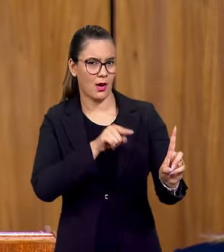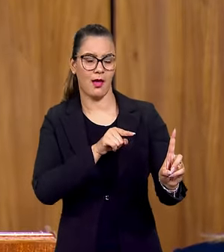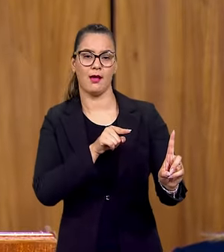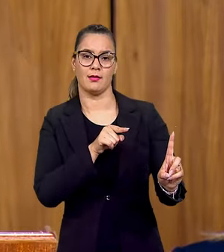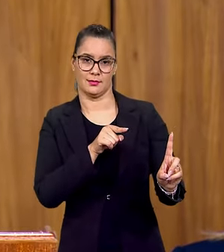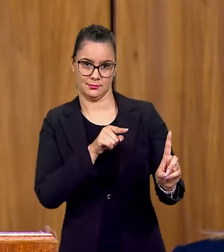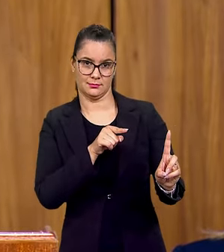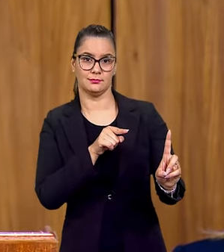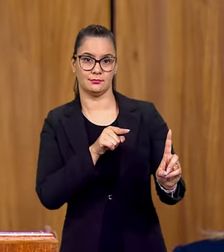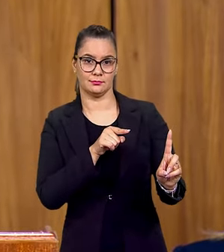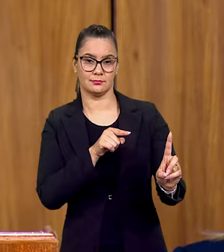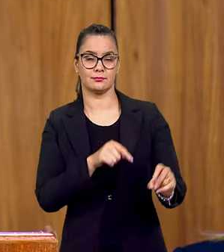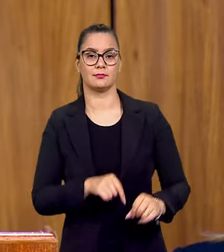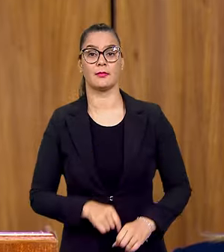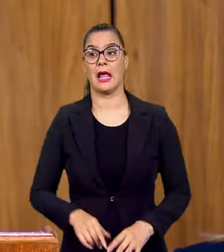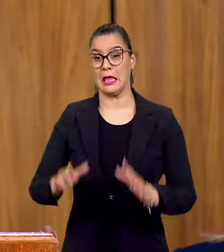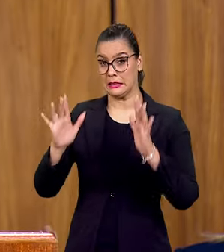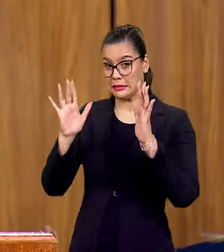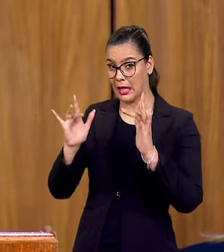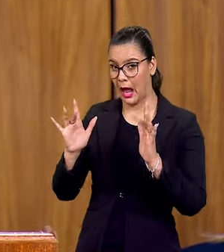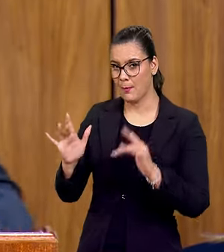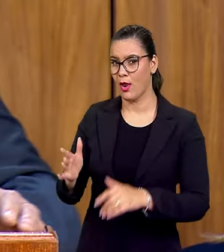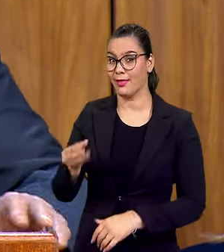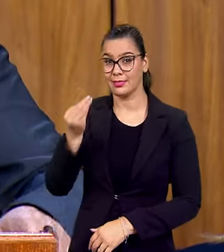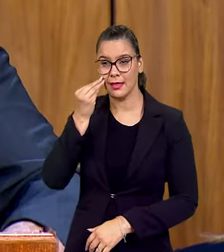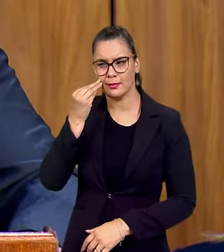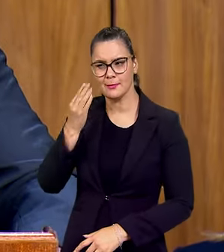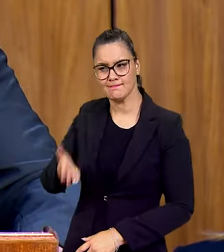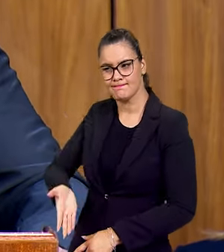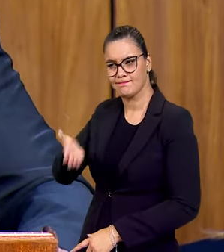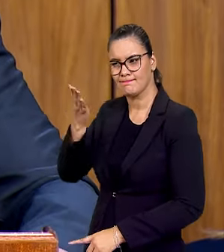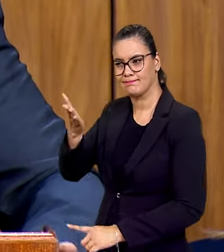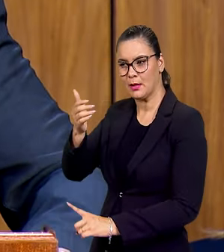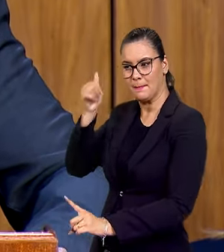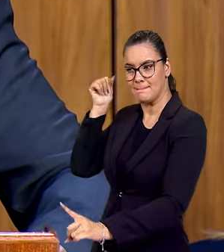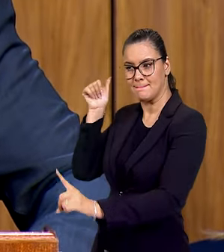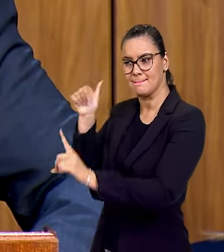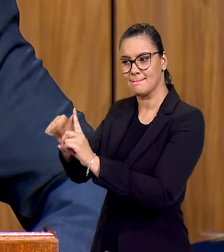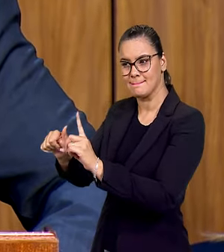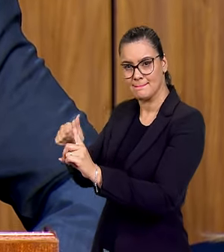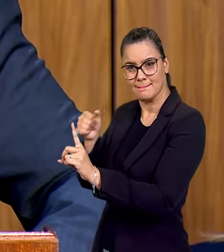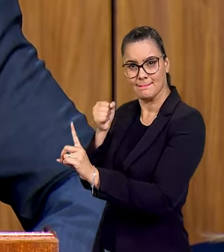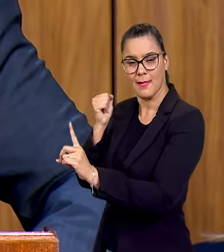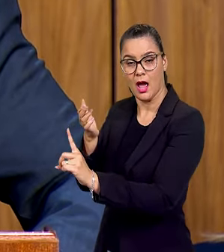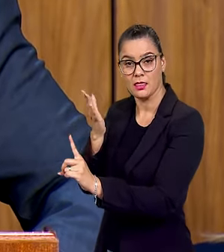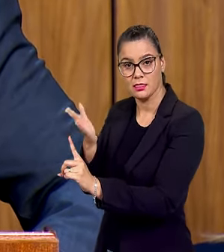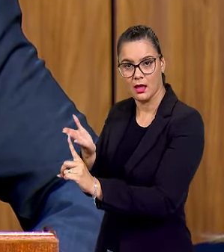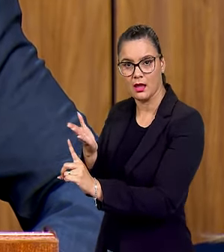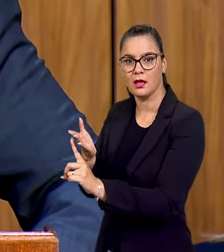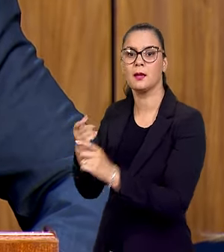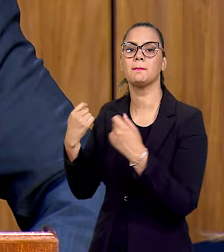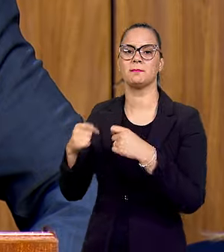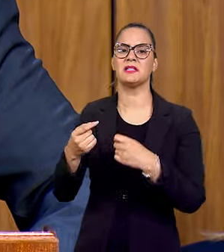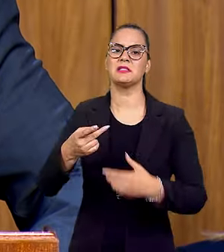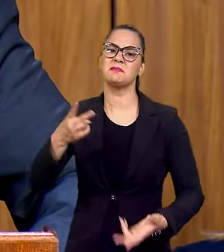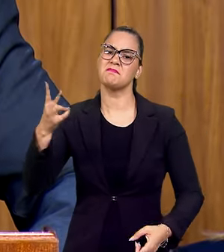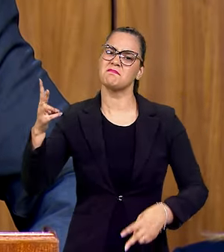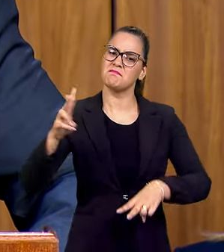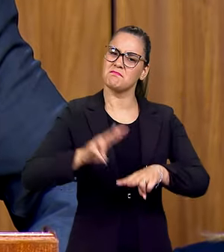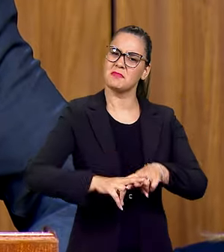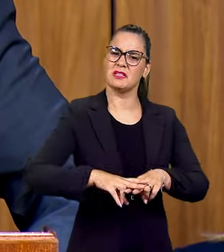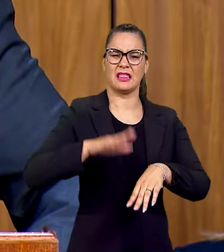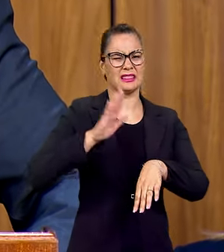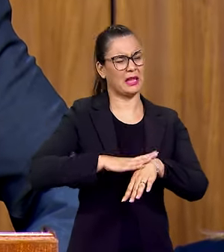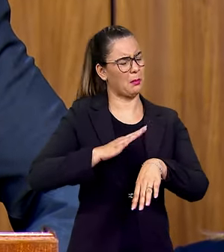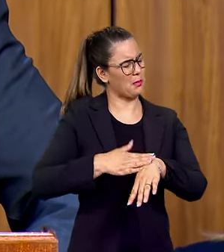sua companheira, que namorado que levantasse a mão para bater no seu companheiro, teria que ter